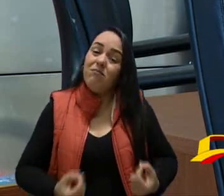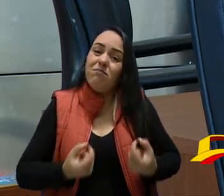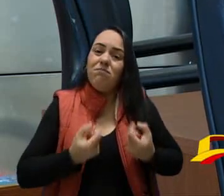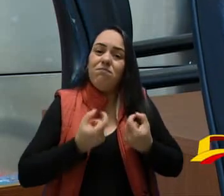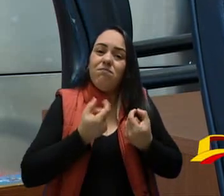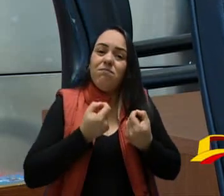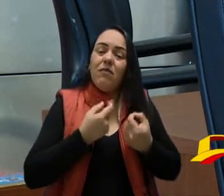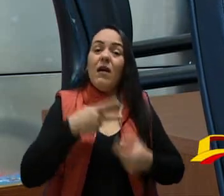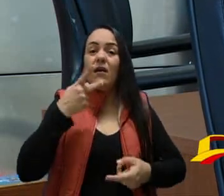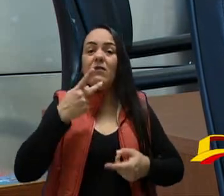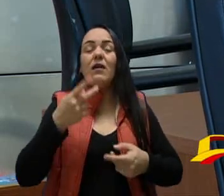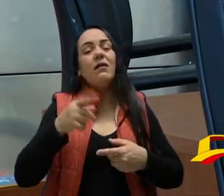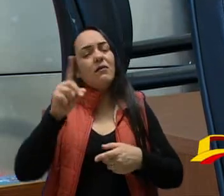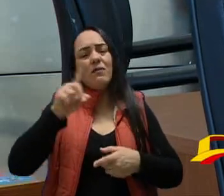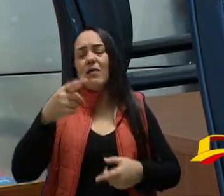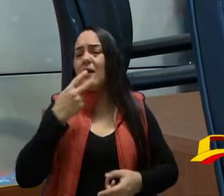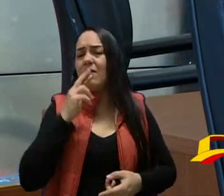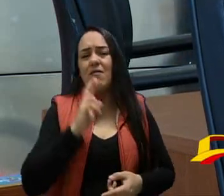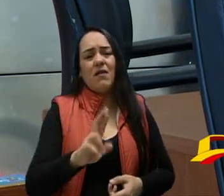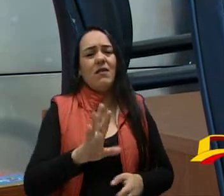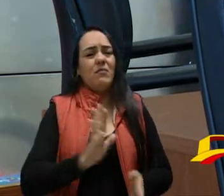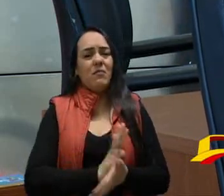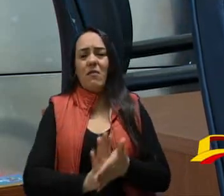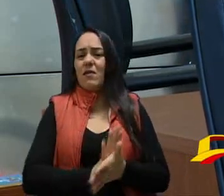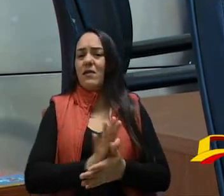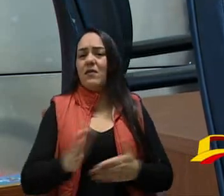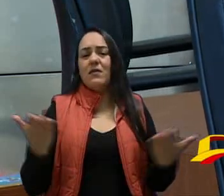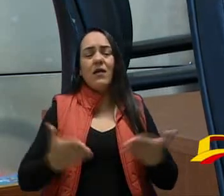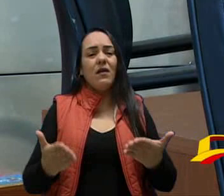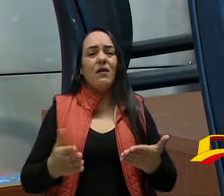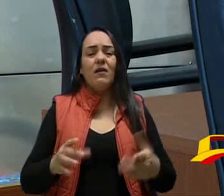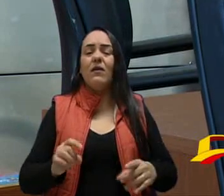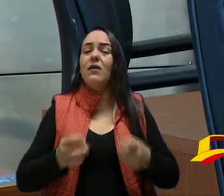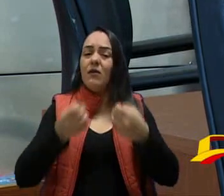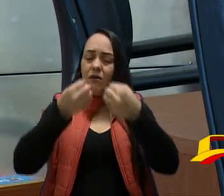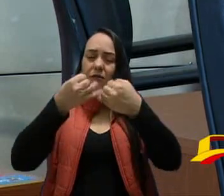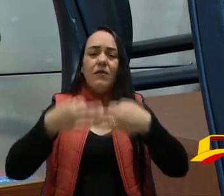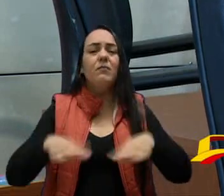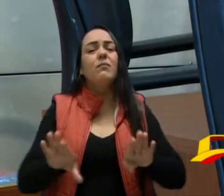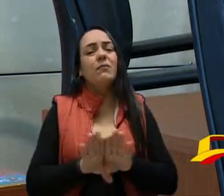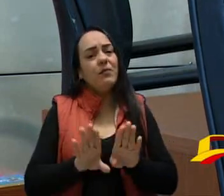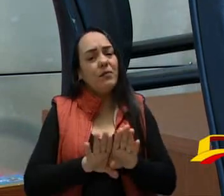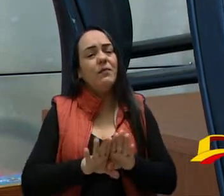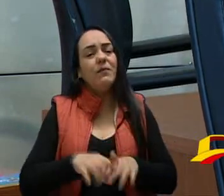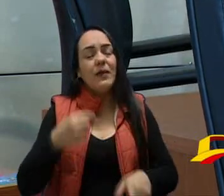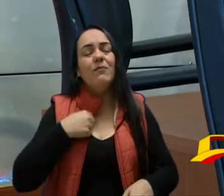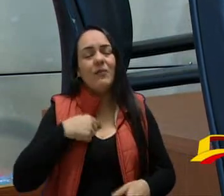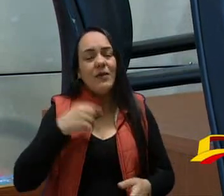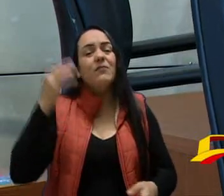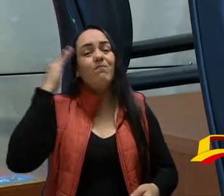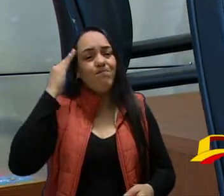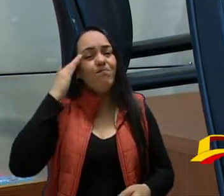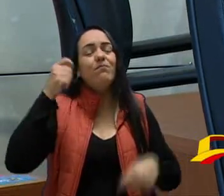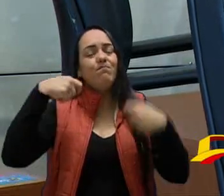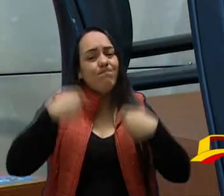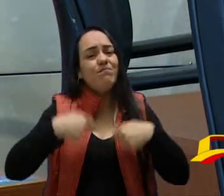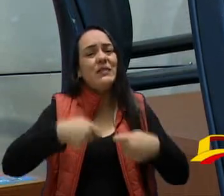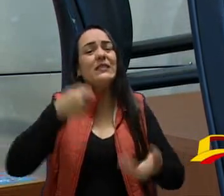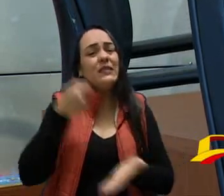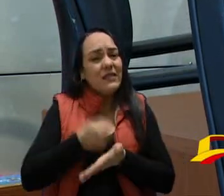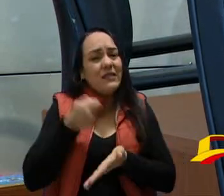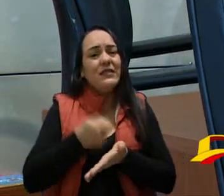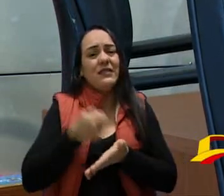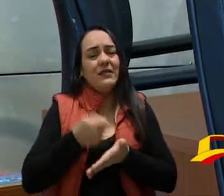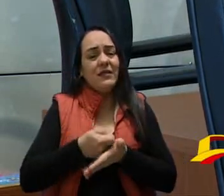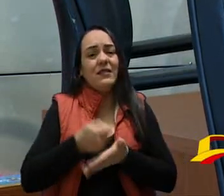câncer então eu só tô colocando isso não quero nem que você responda agora porque já foi colocado mas eu insisto nisso acho que é uma insistência